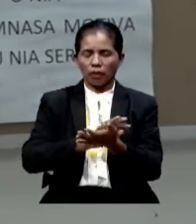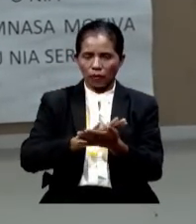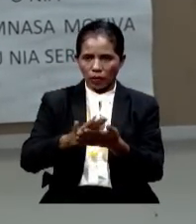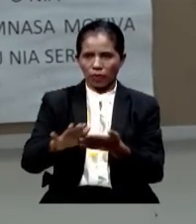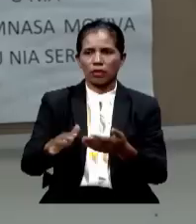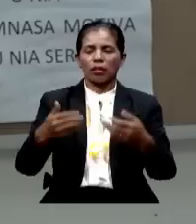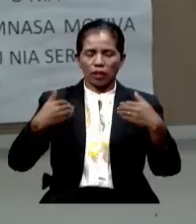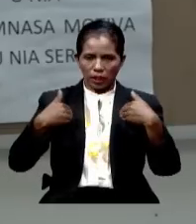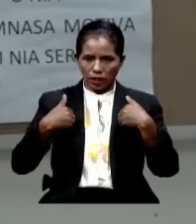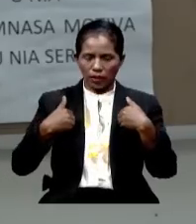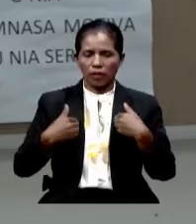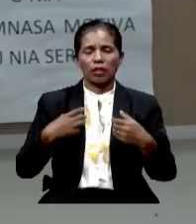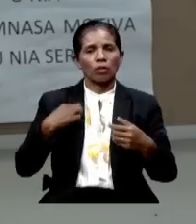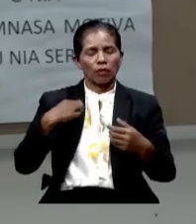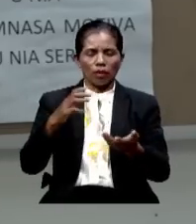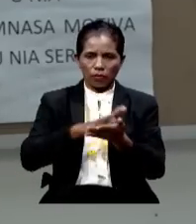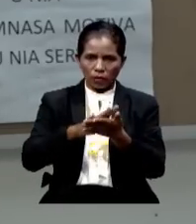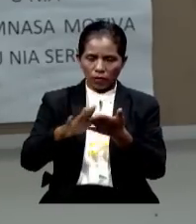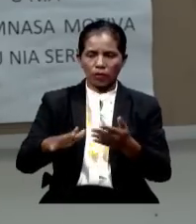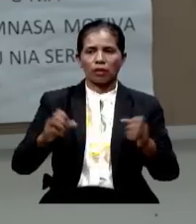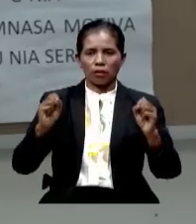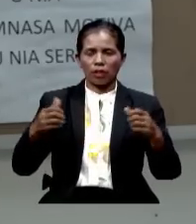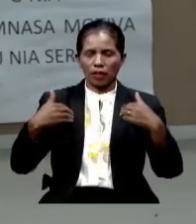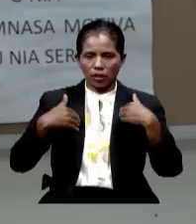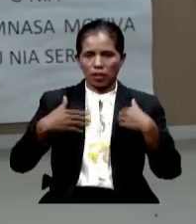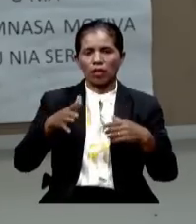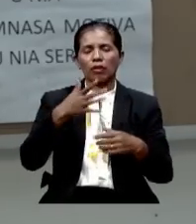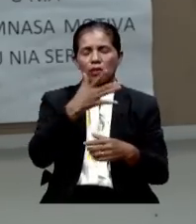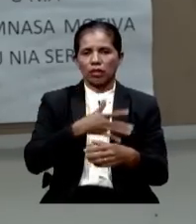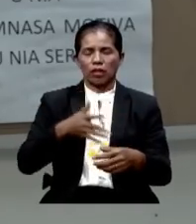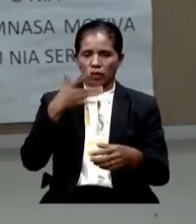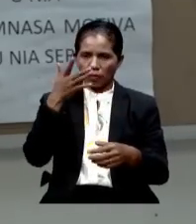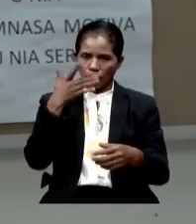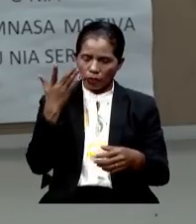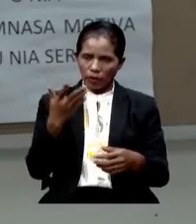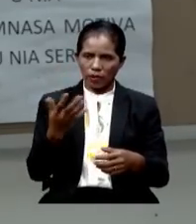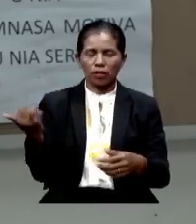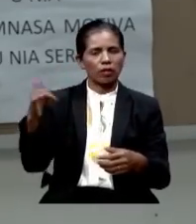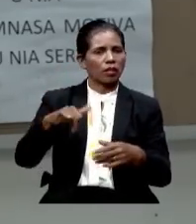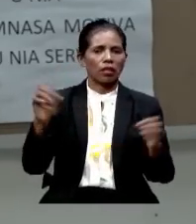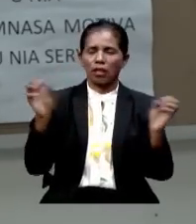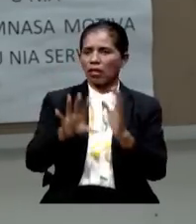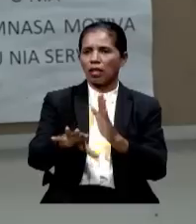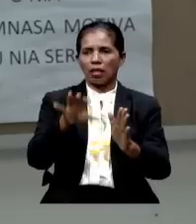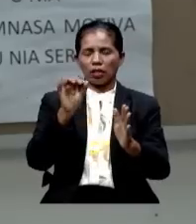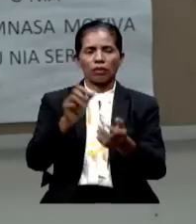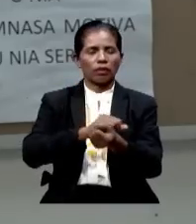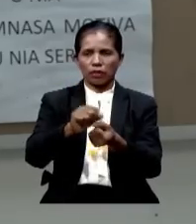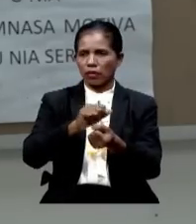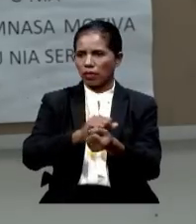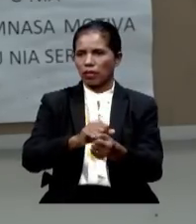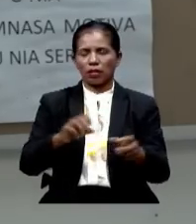iha iansa nia iha ninia be furing mai be sirania ne lahetan mai fase bane